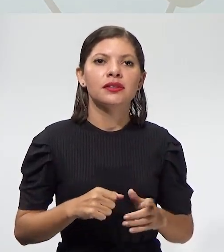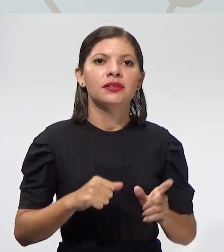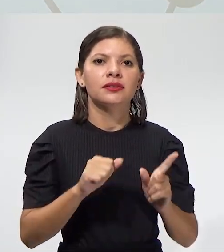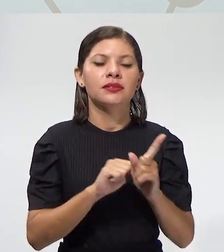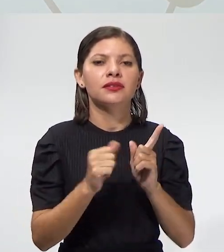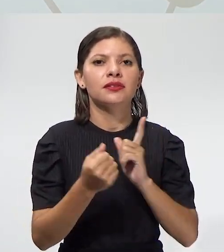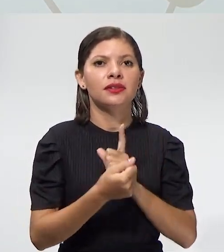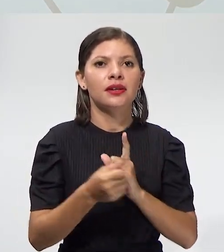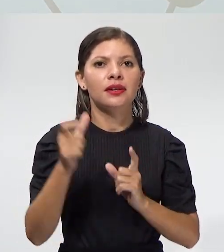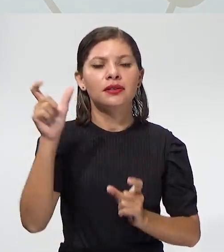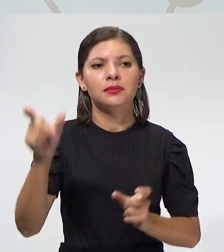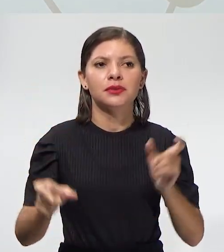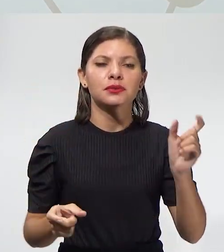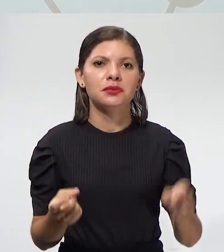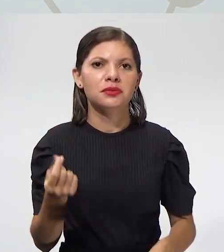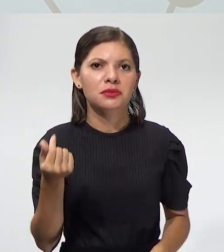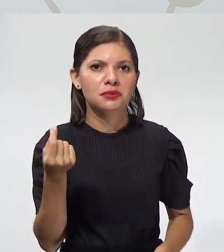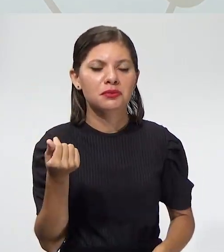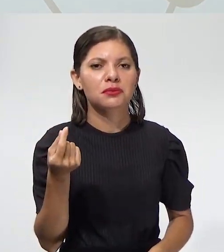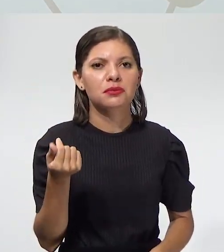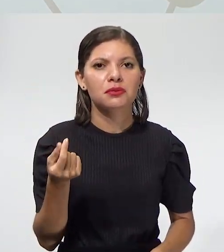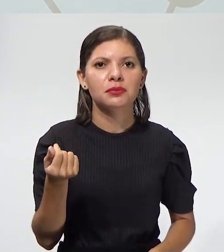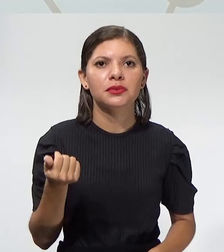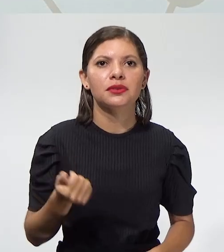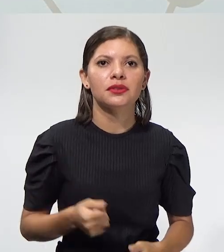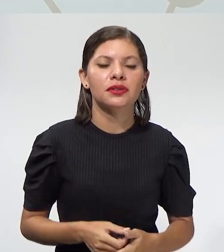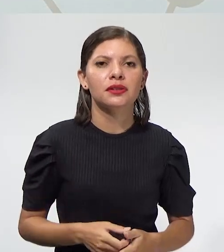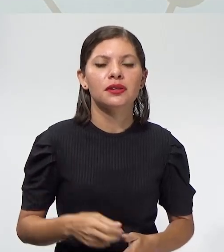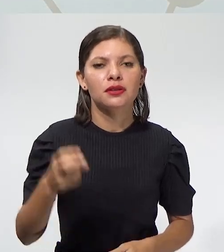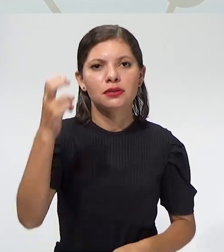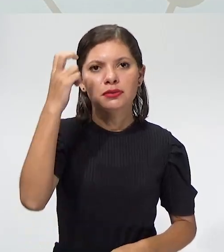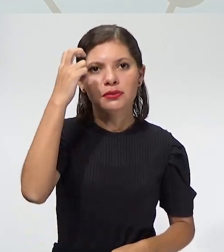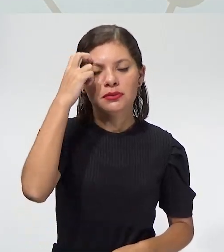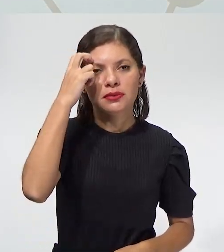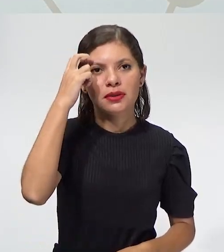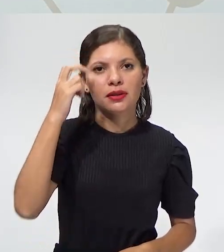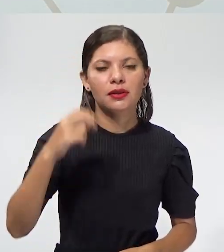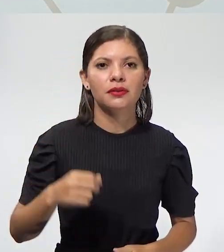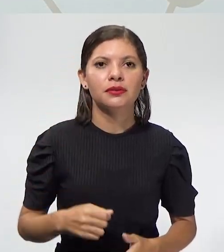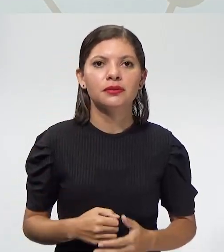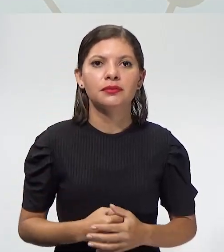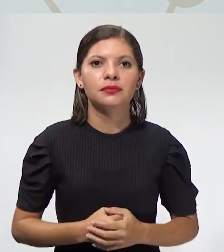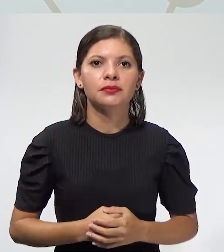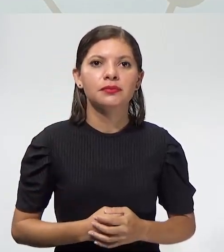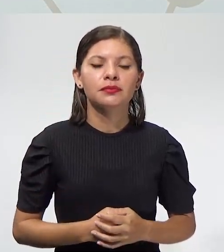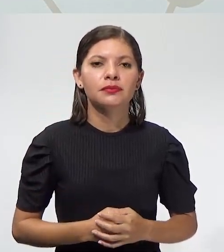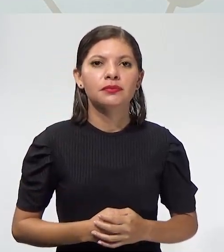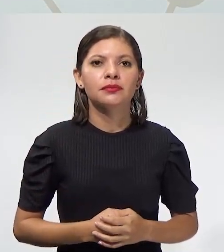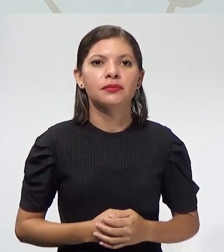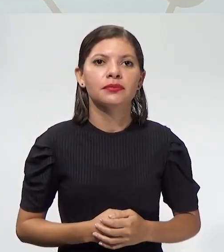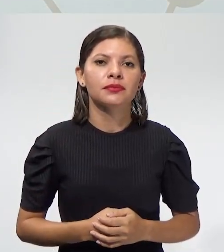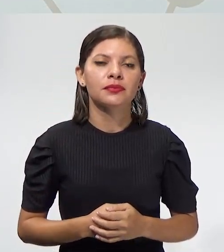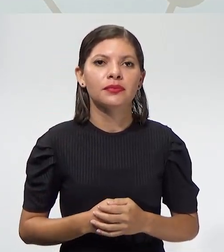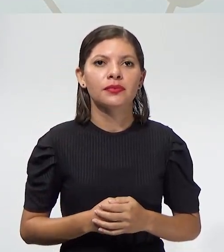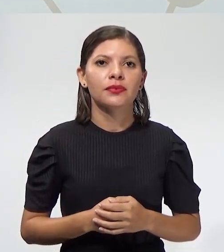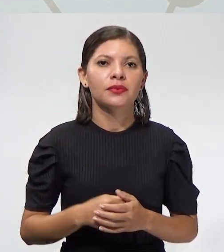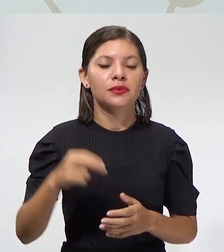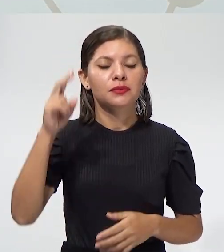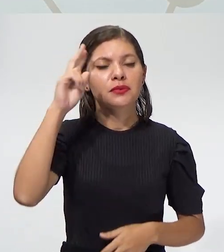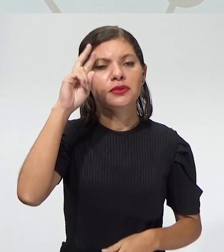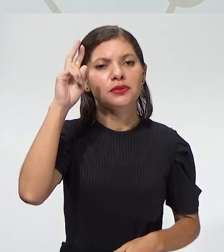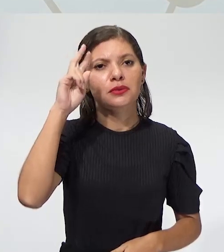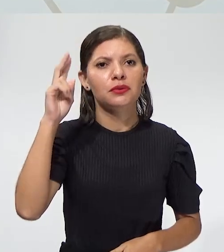é em várias frentes, né? Você tem transformação social, você tem transformação econômica, você tem transformação